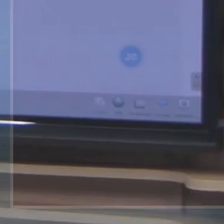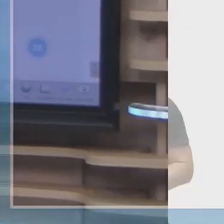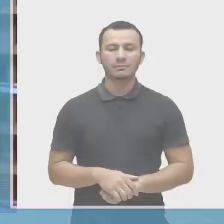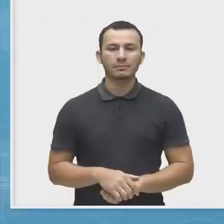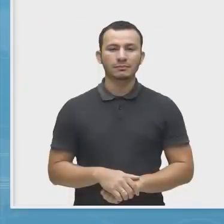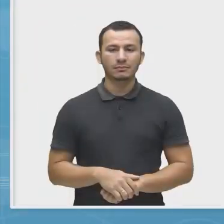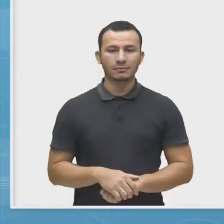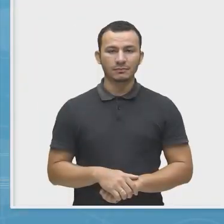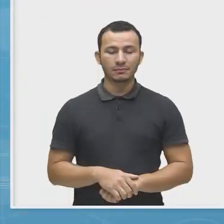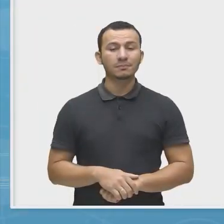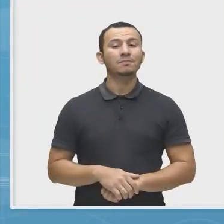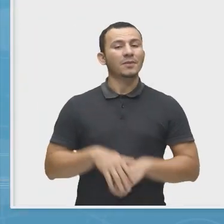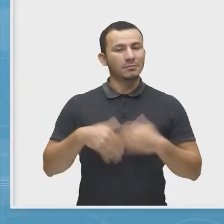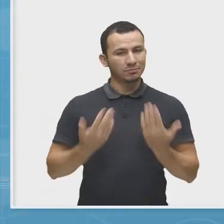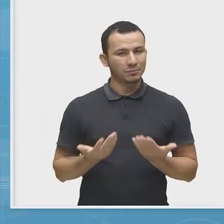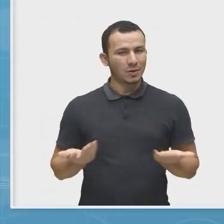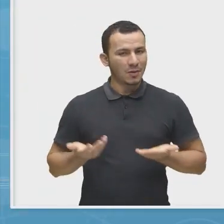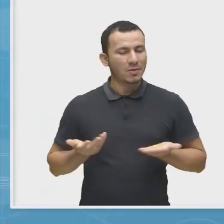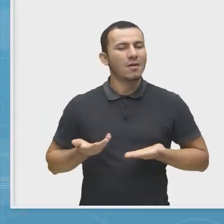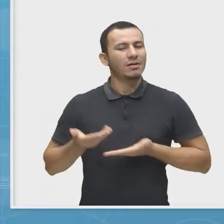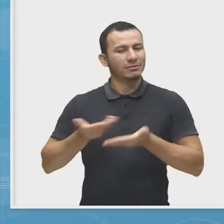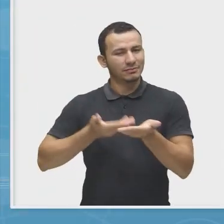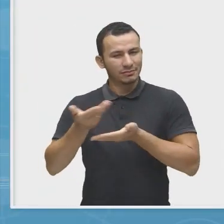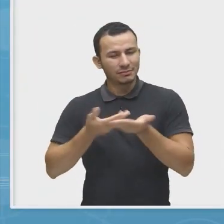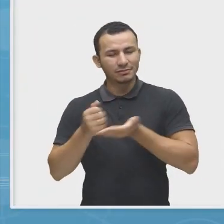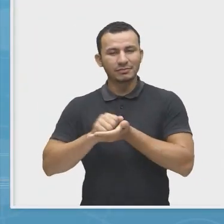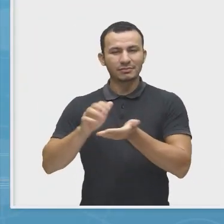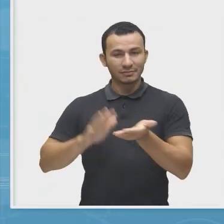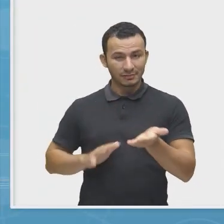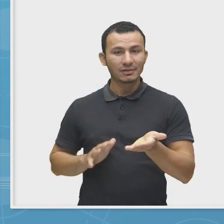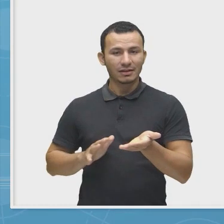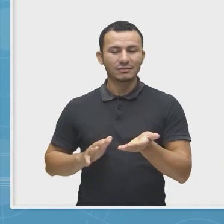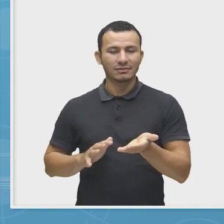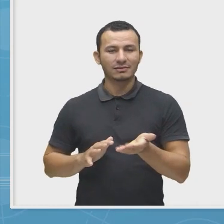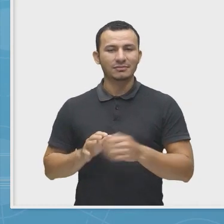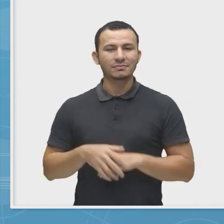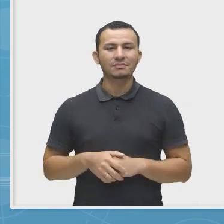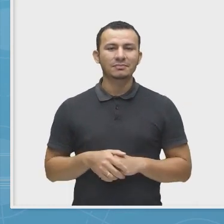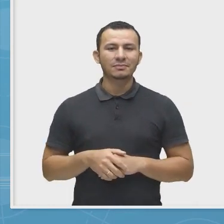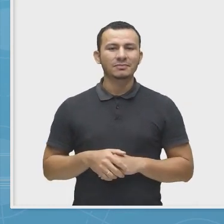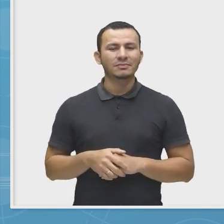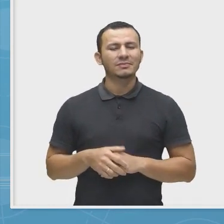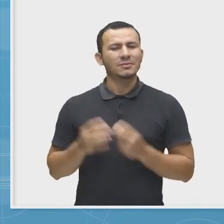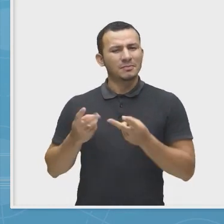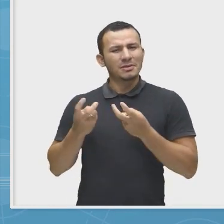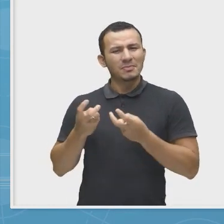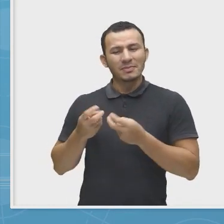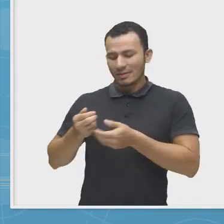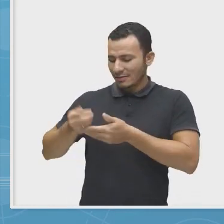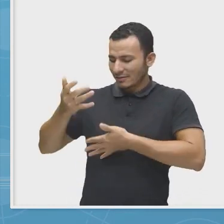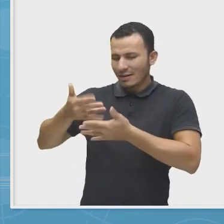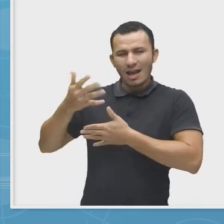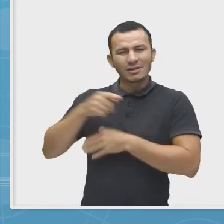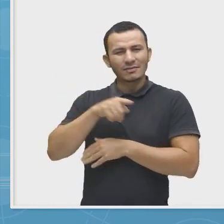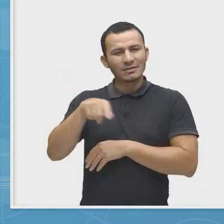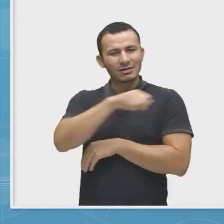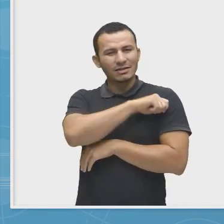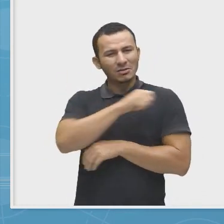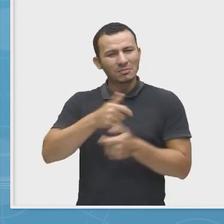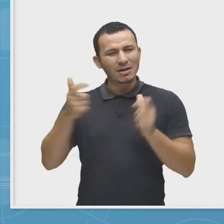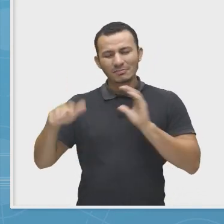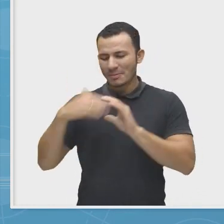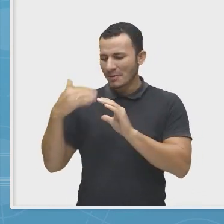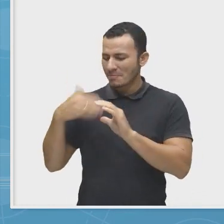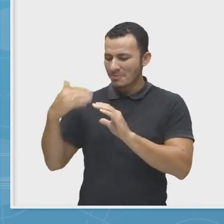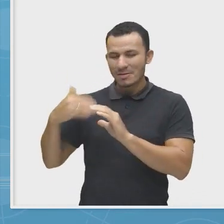Muito bem, turmas, voltamos aí com a nossa interatividade. Estou vendo aqui no chat, né, que muitos alunos estão